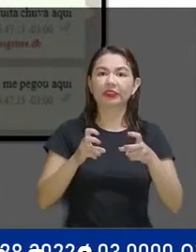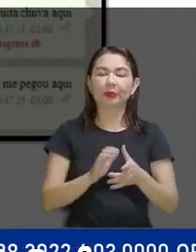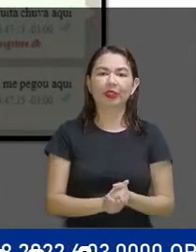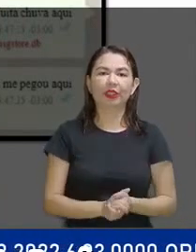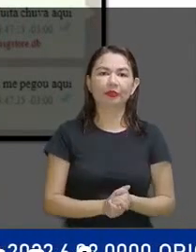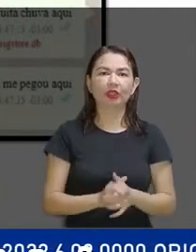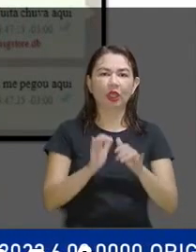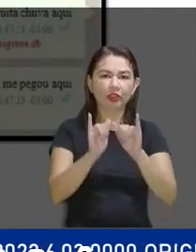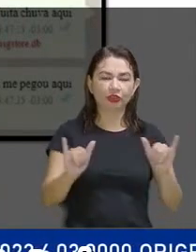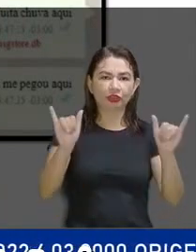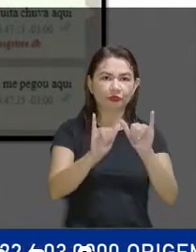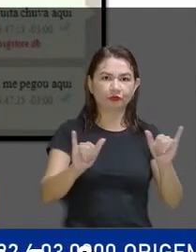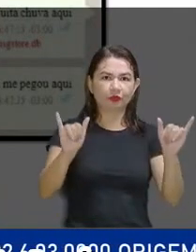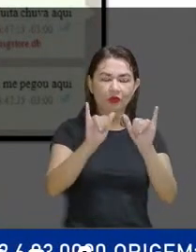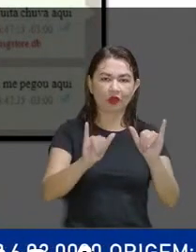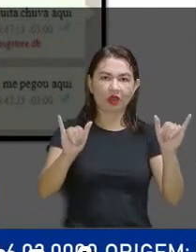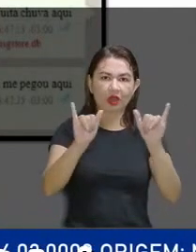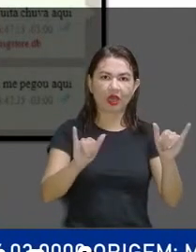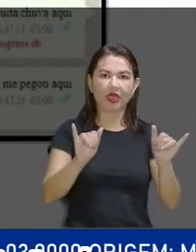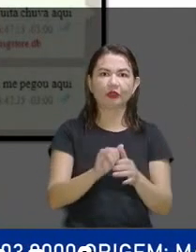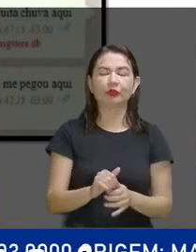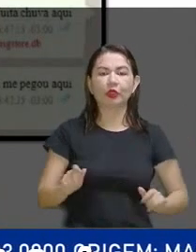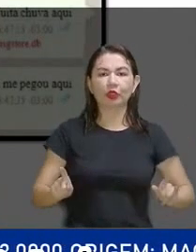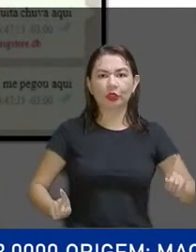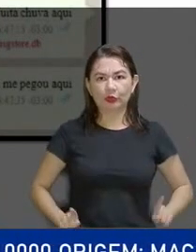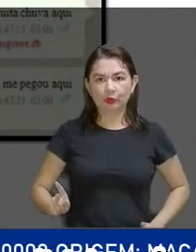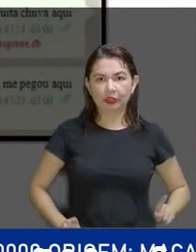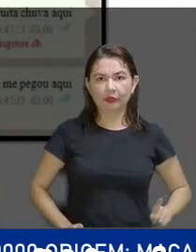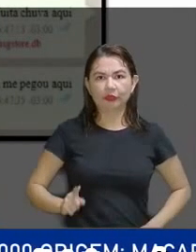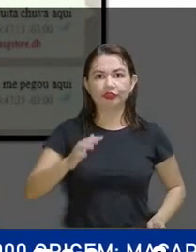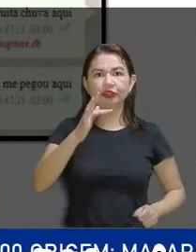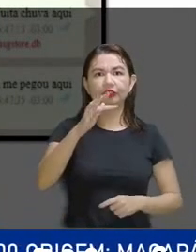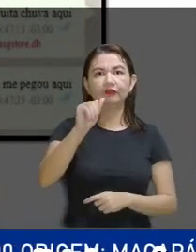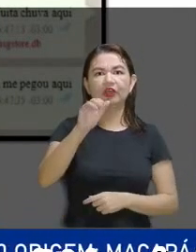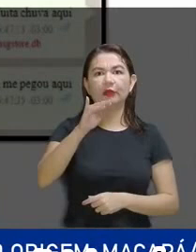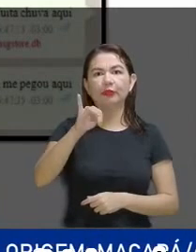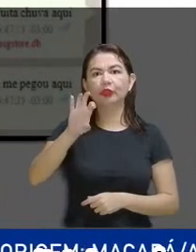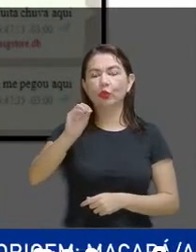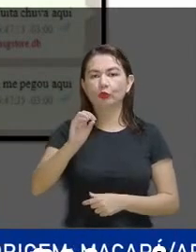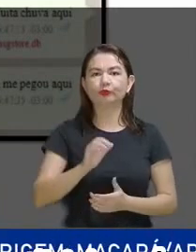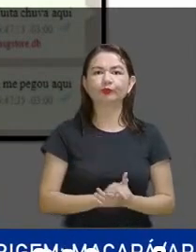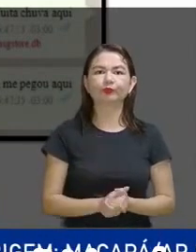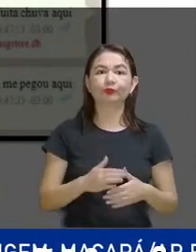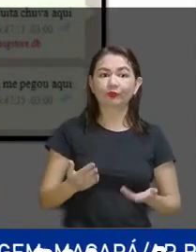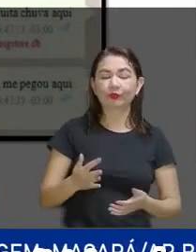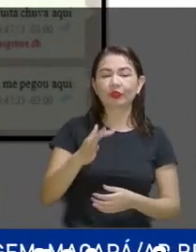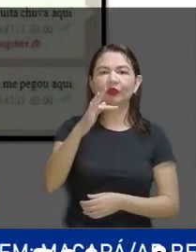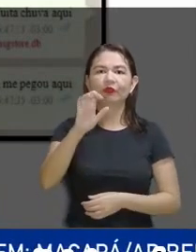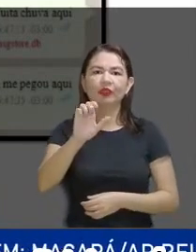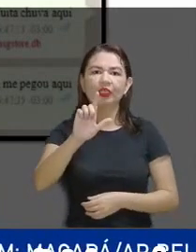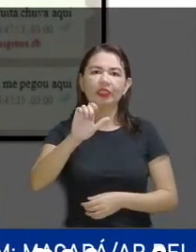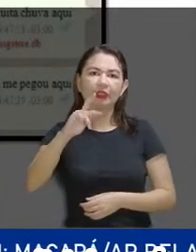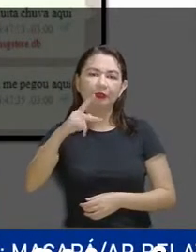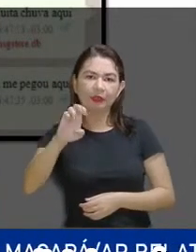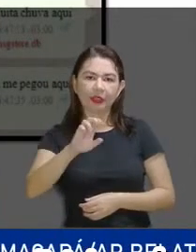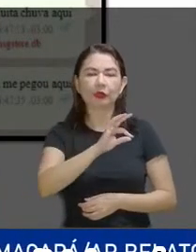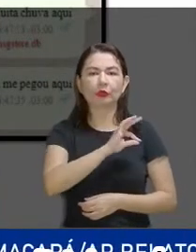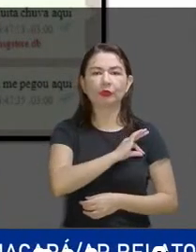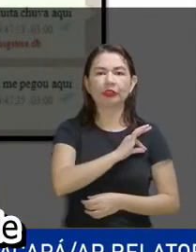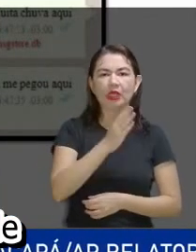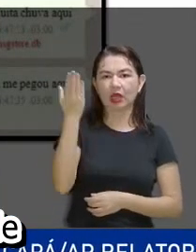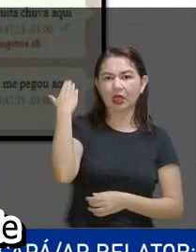nas que eram divulgadas por Felipe Barreto, primo de Fábio Jucá. Ao contrário do que for afirmado por Felipe Barreto, a autoridade policial, na época